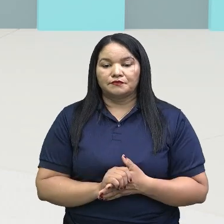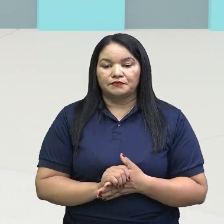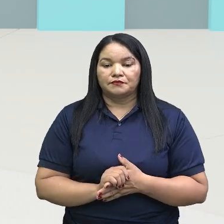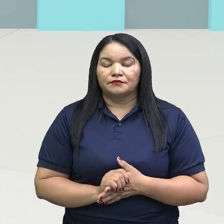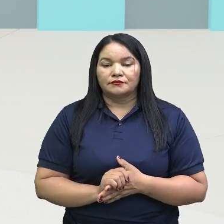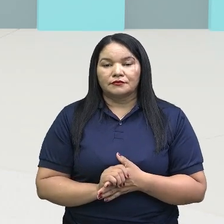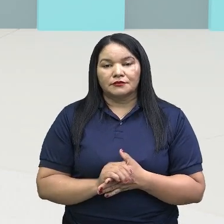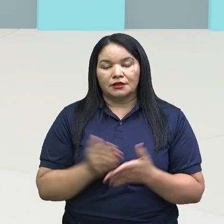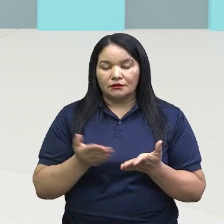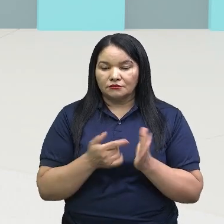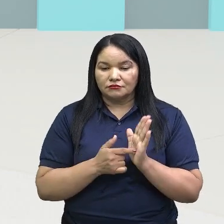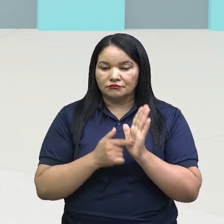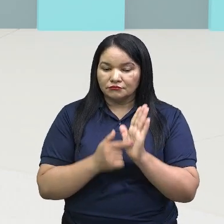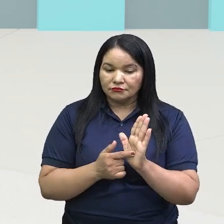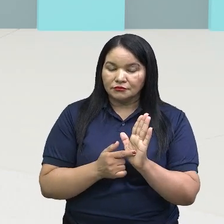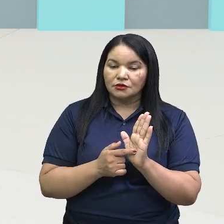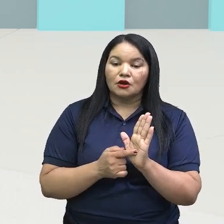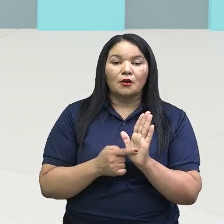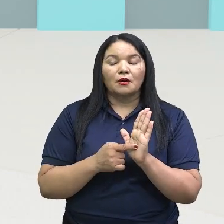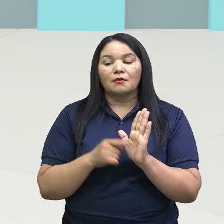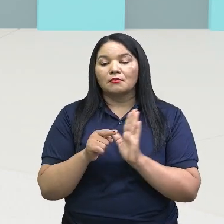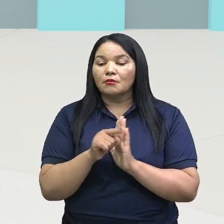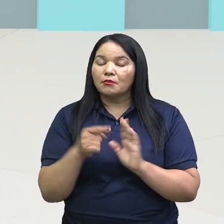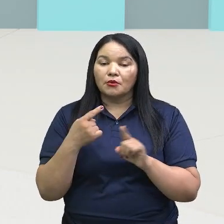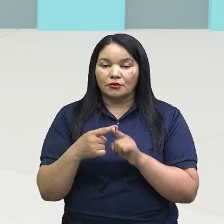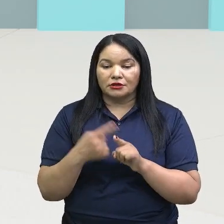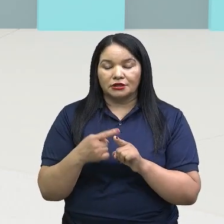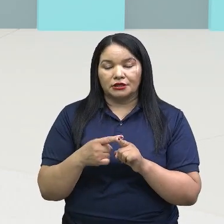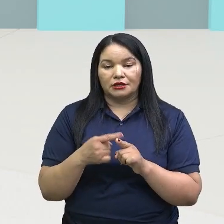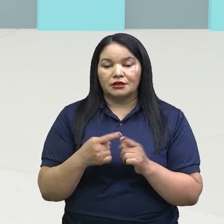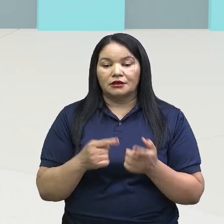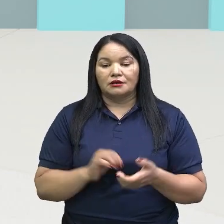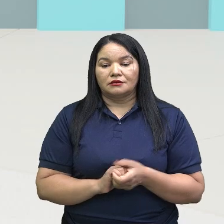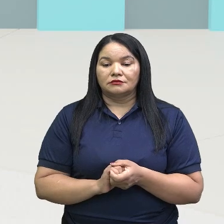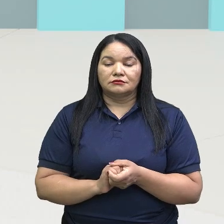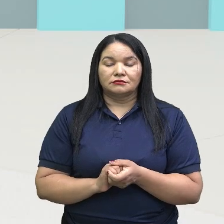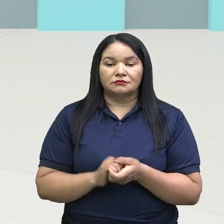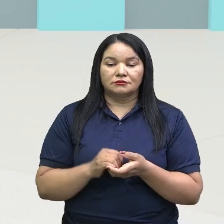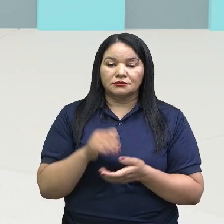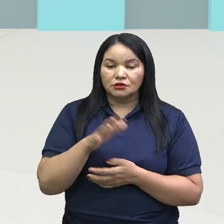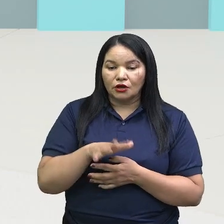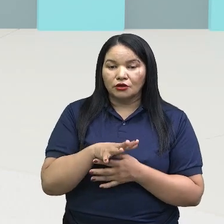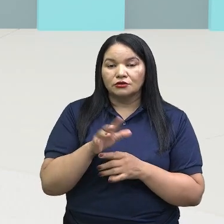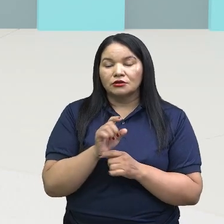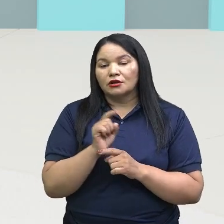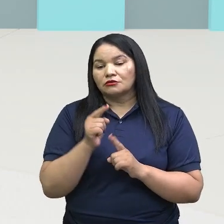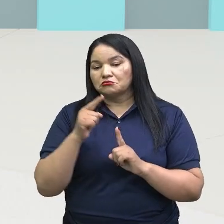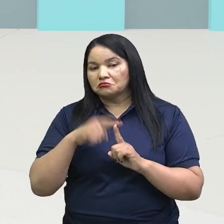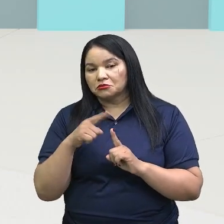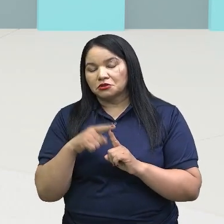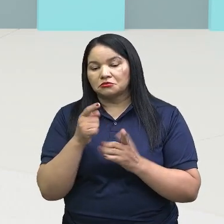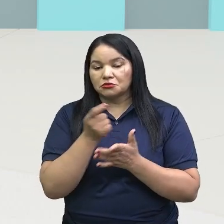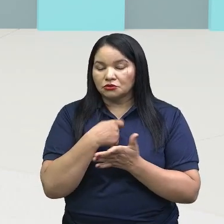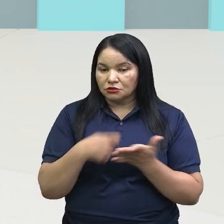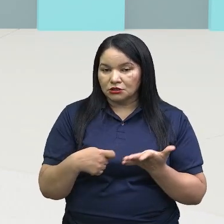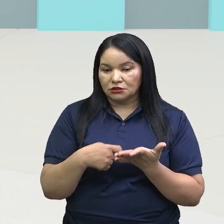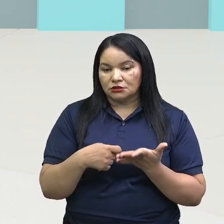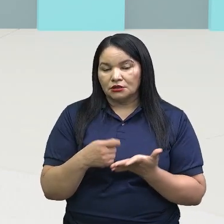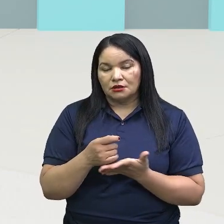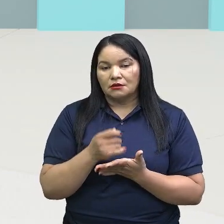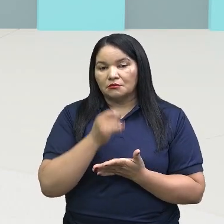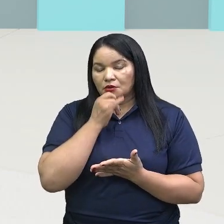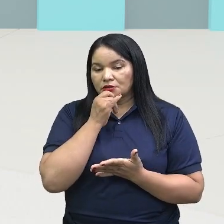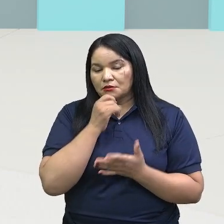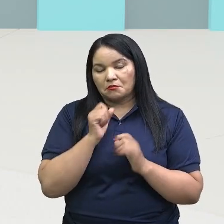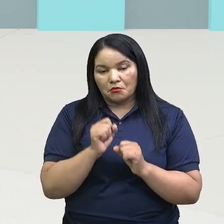só um modelo para mostrar para vocês. Por quê? Porque isso entra na parte estilística, né? A maneira da gente escrever. Por quê? Porque a gente